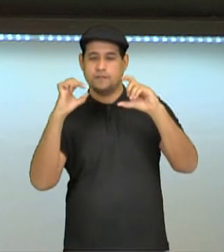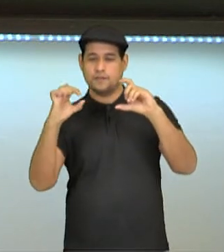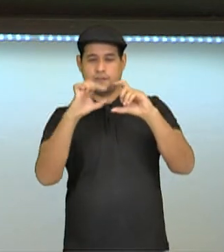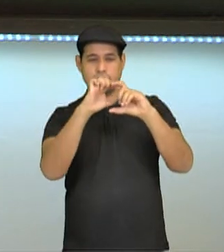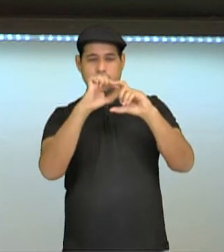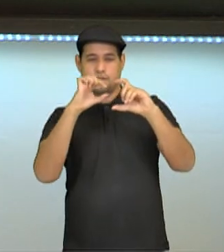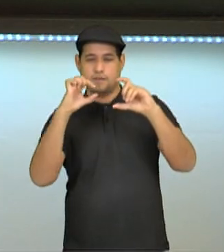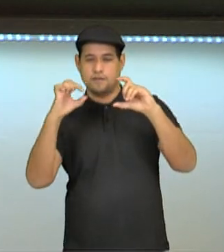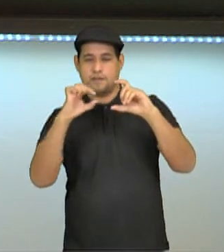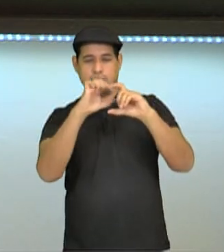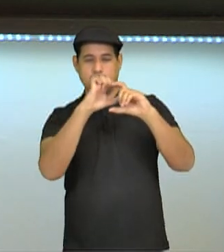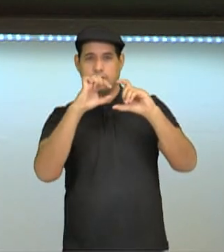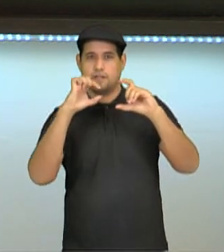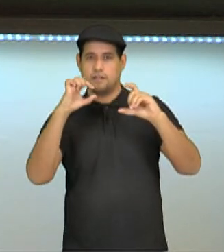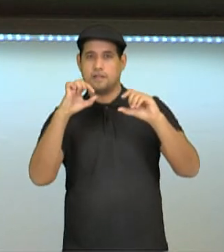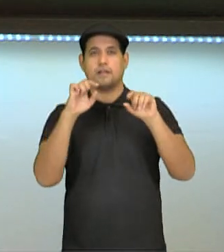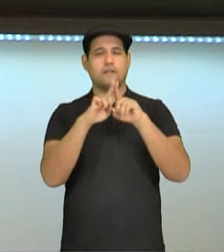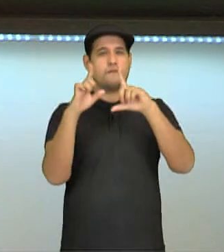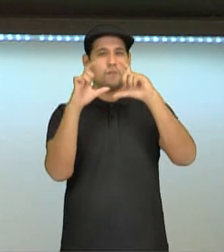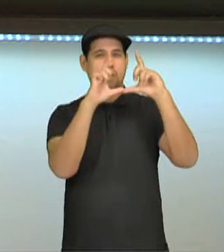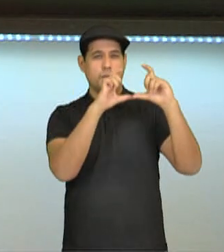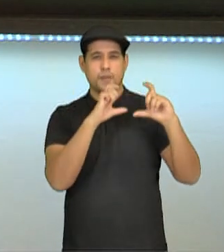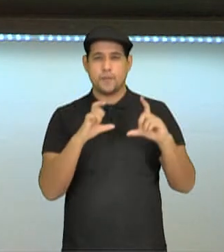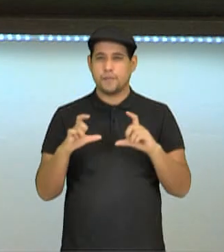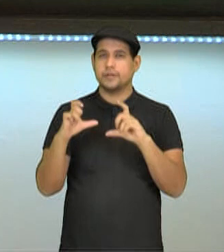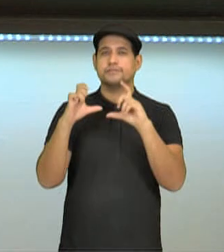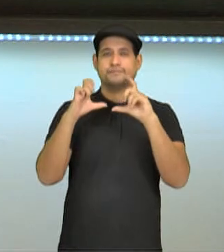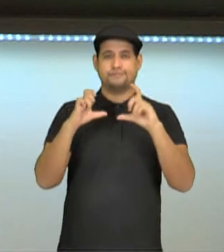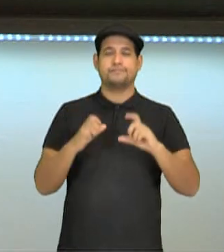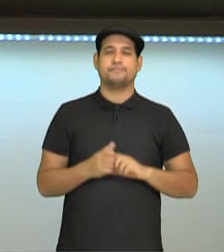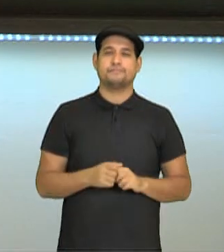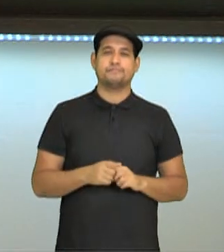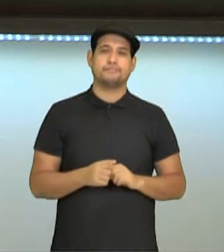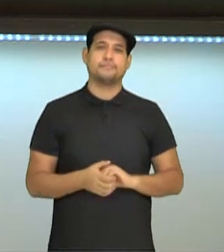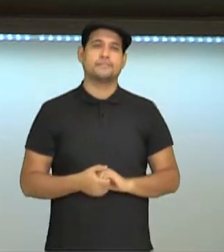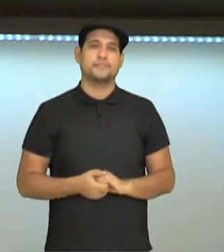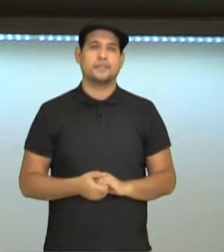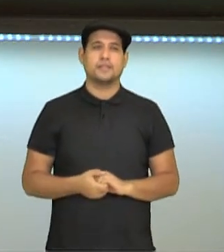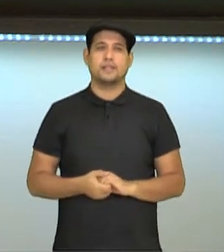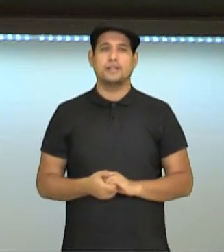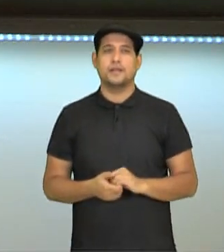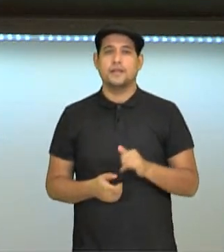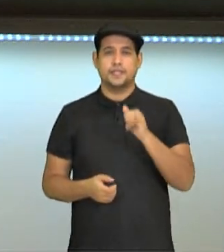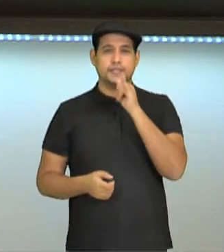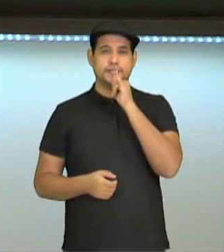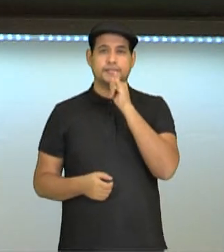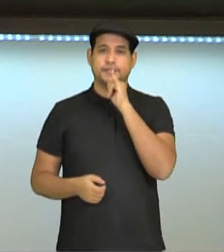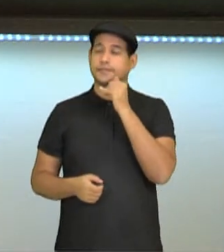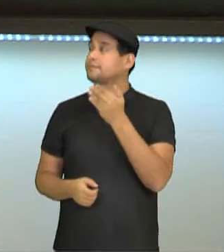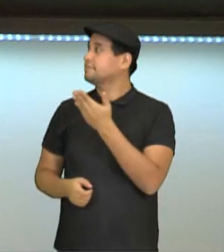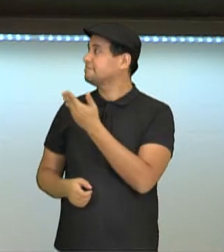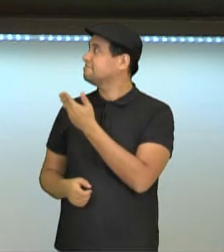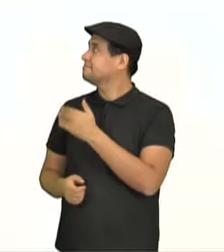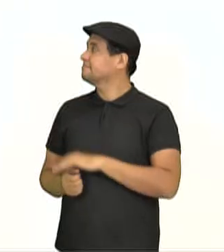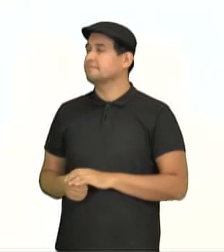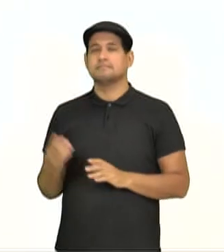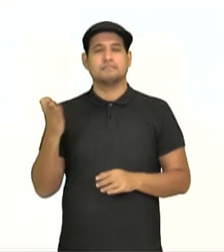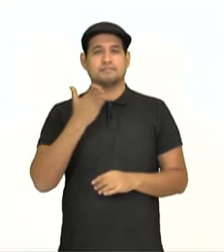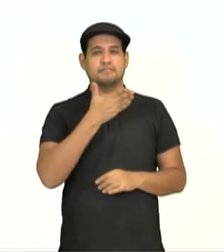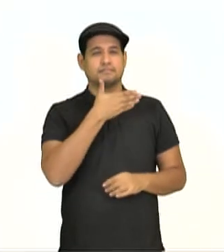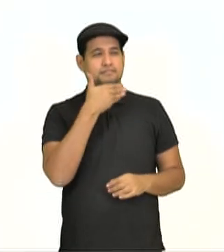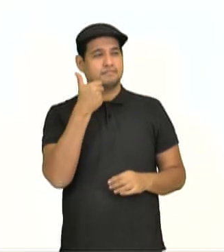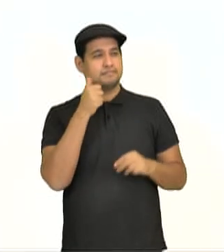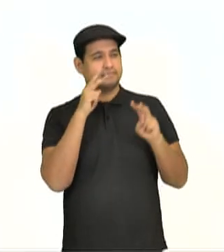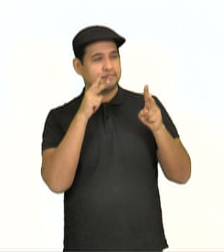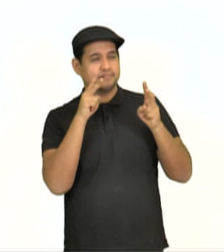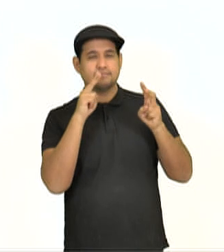iam rodando e formando aquela imagem. Então aqui eu tenho um exemplo melhor para